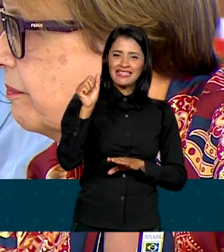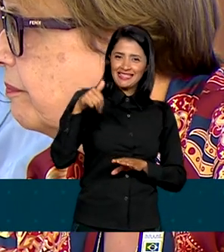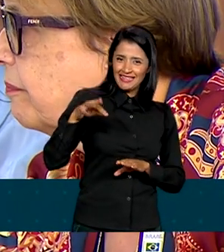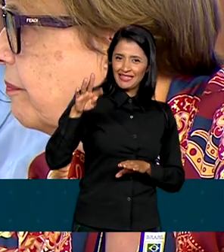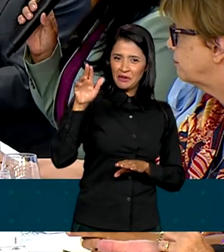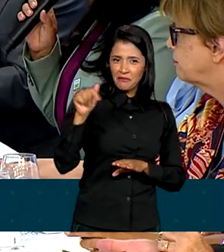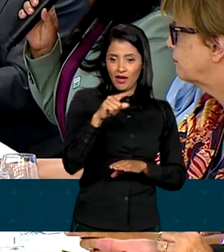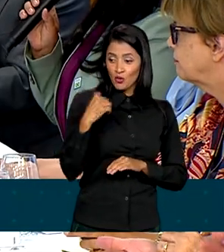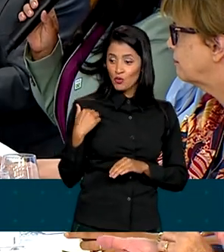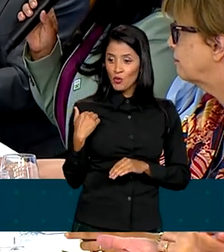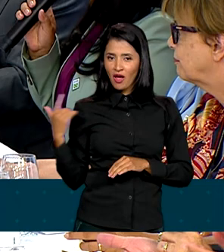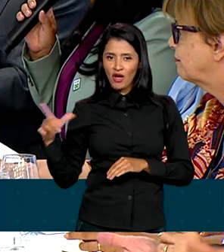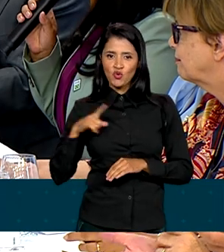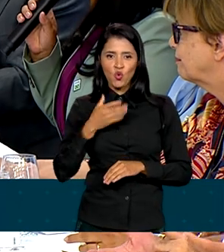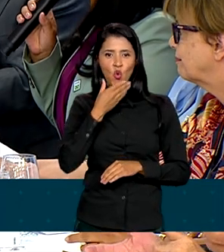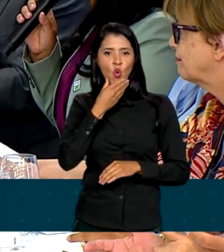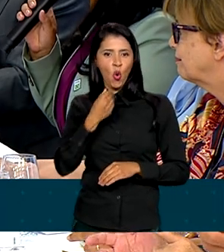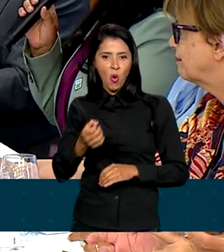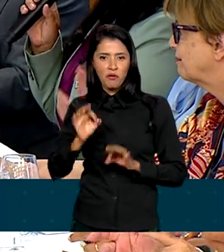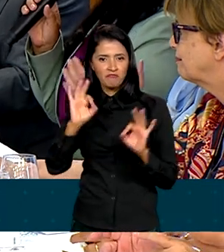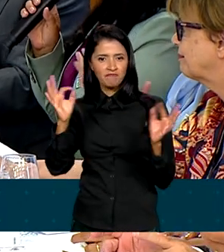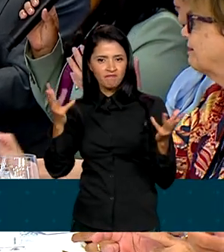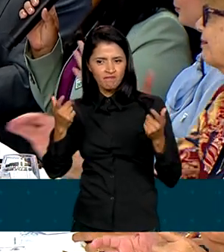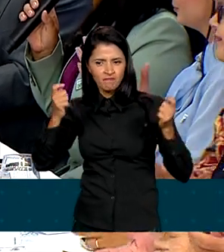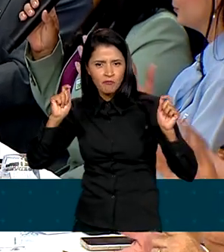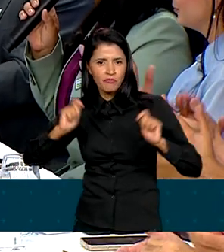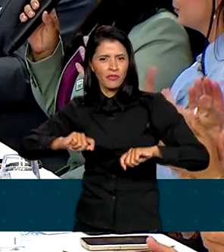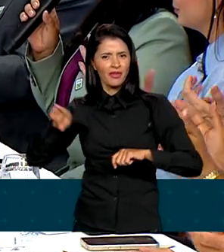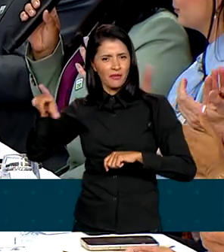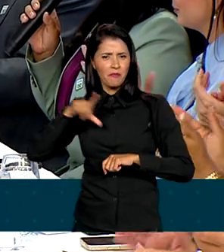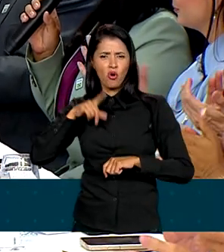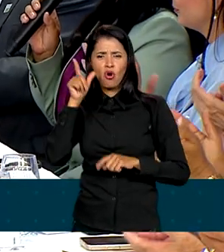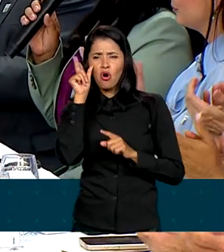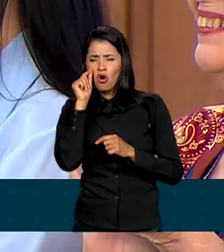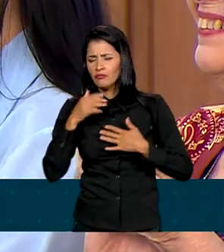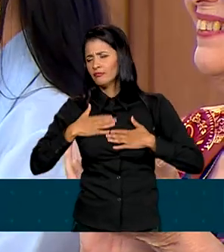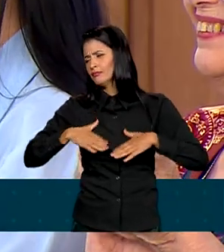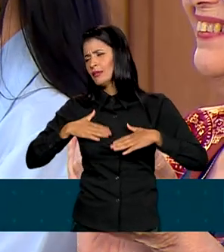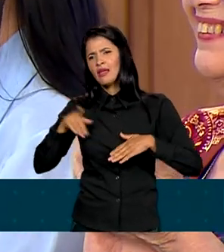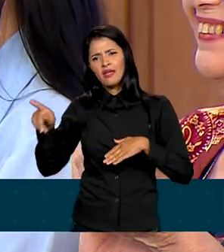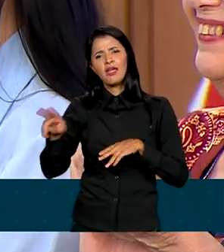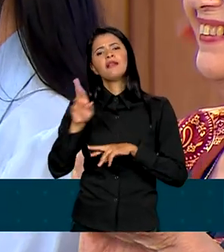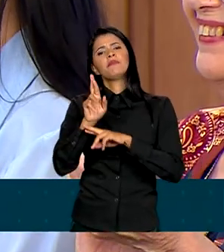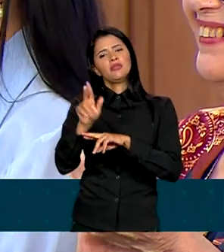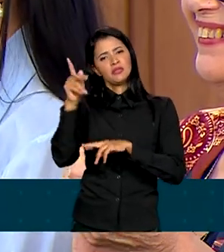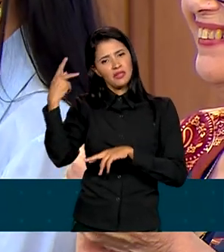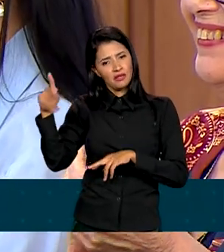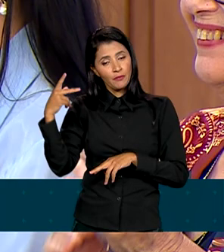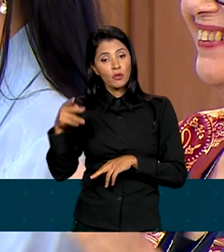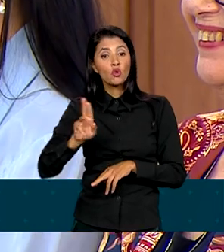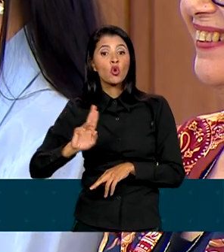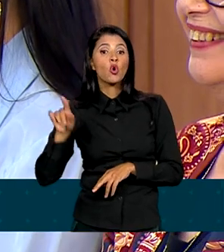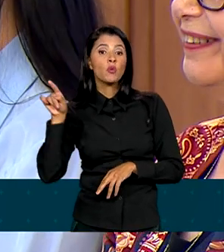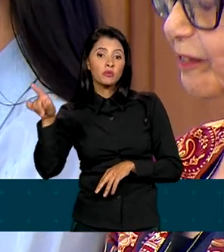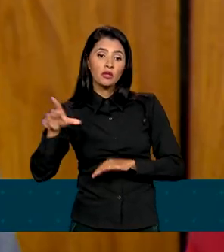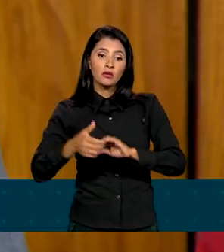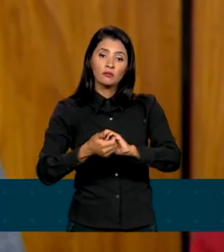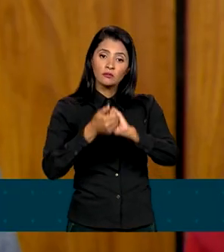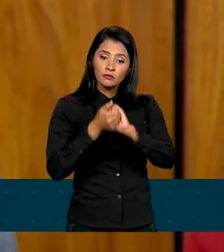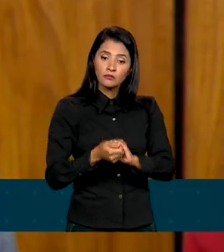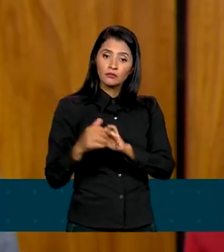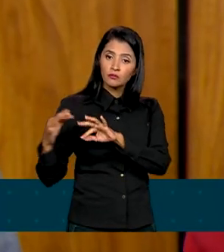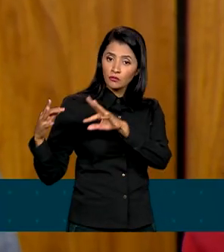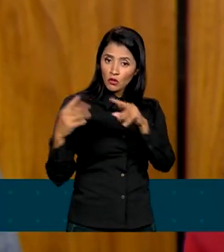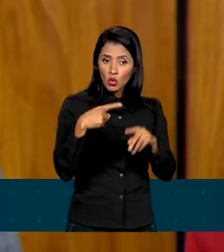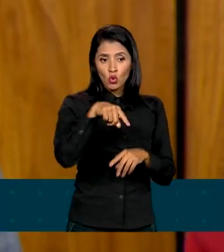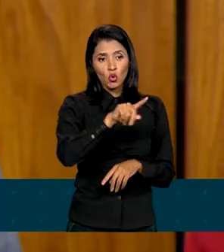grande homem ao seu lado, o senhor pode dormir tranquilo, porque Rui Costa representa tudo isso. Então, em nome dele, cumprimentar a todos